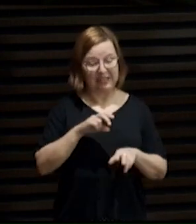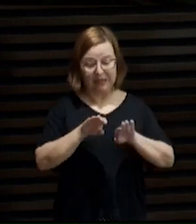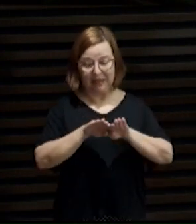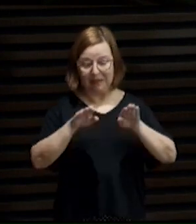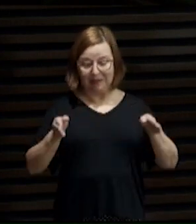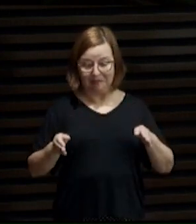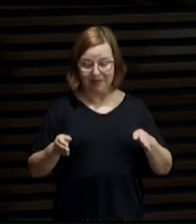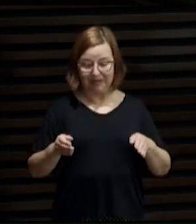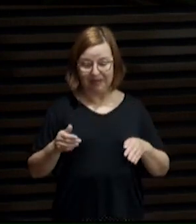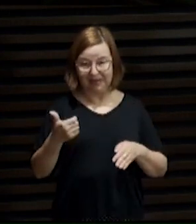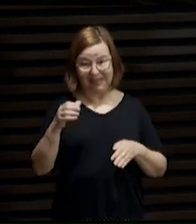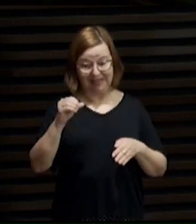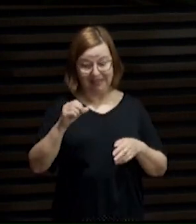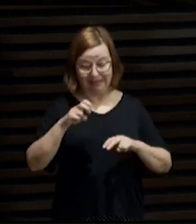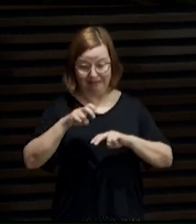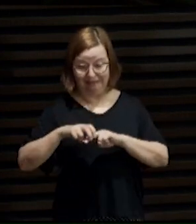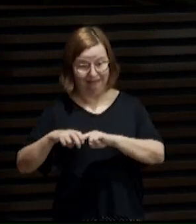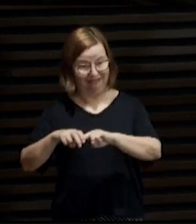Qual é o tamanho da tua mesa?